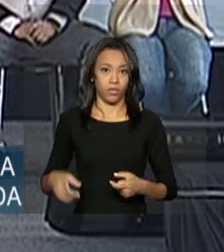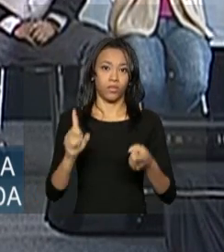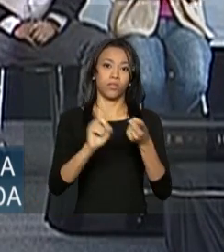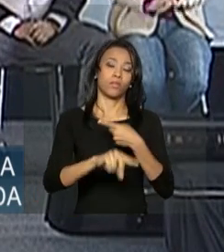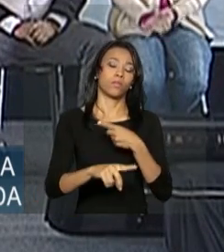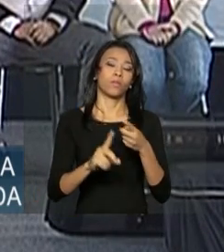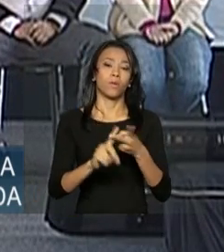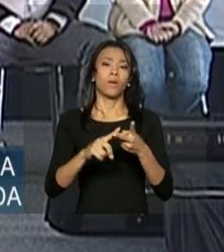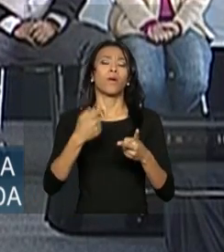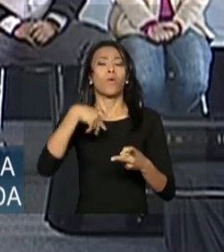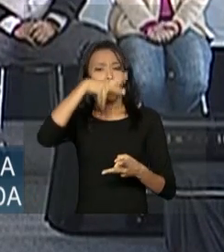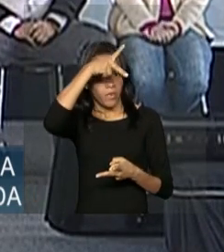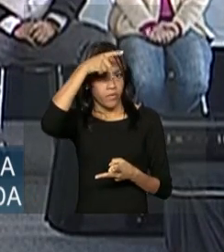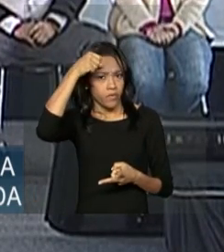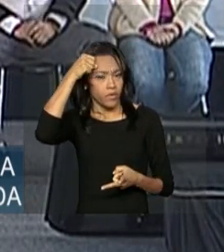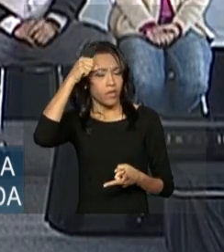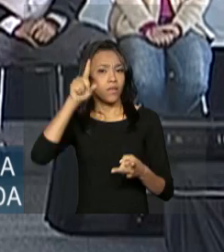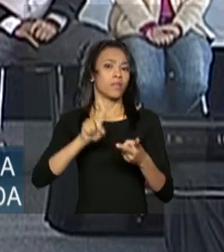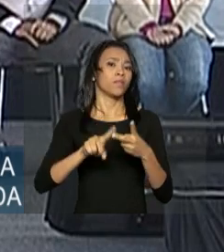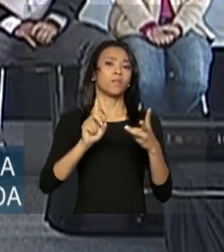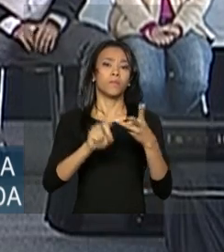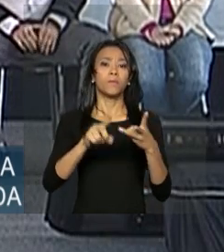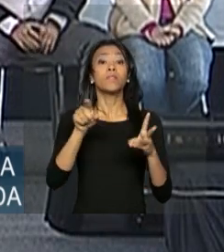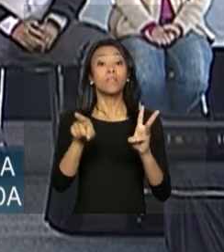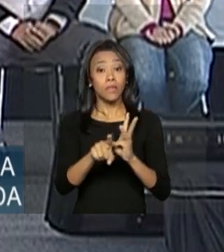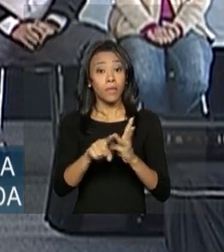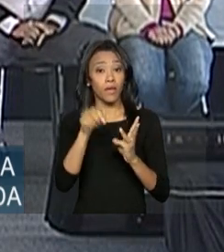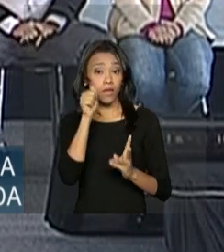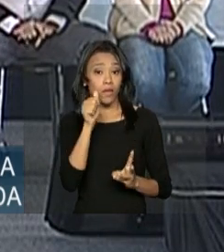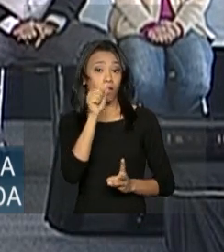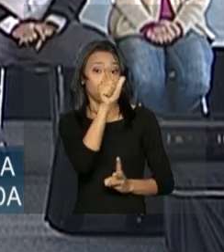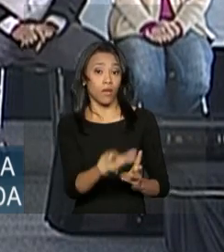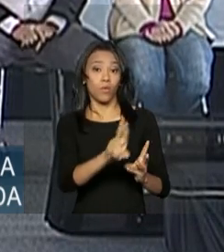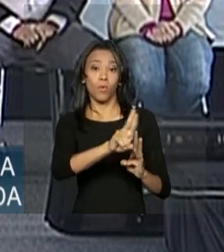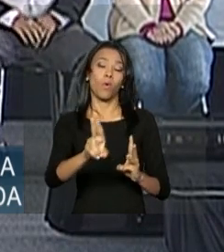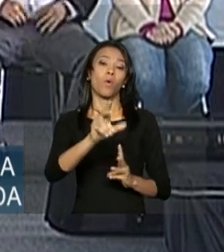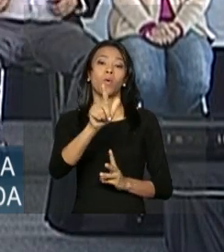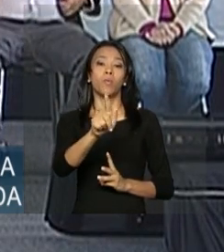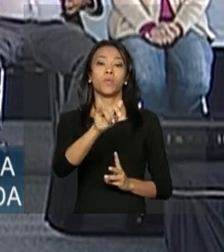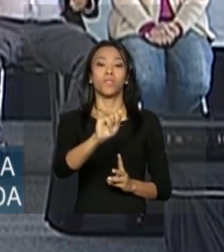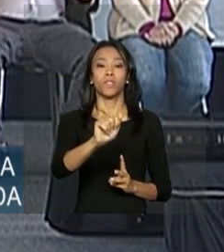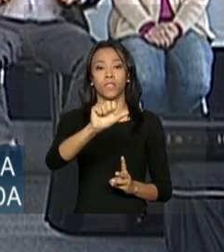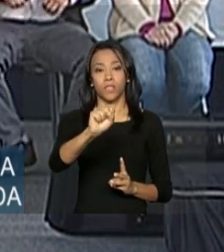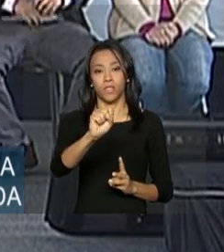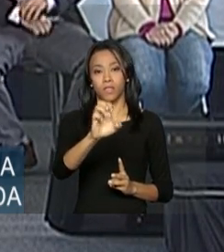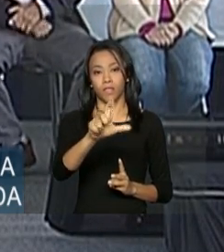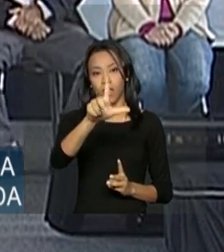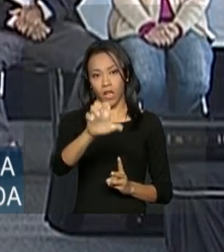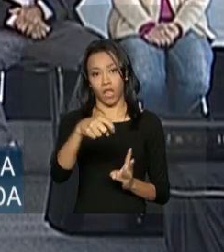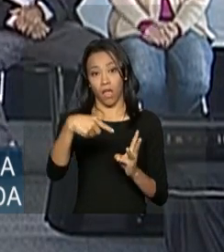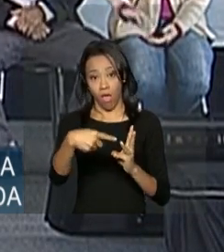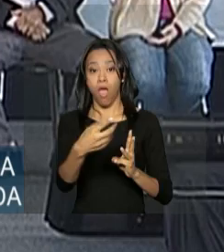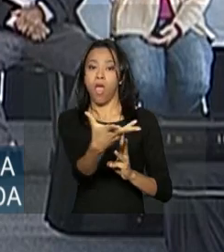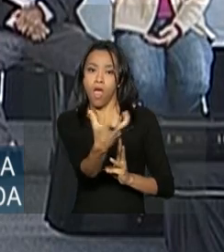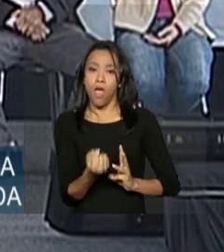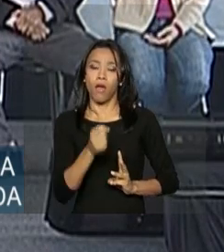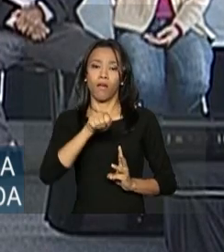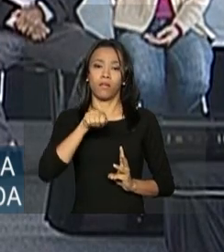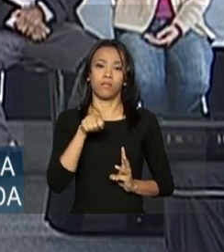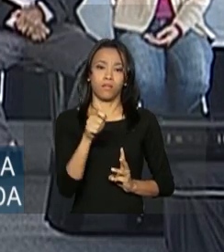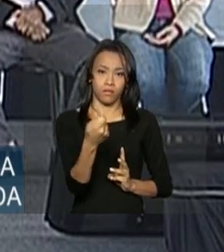César Schirmer e a senhora Gisele Nunes Machado, que é a nossa